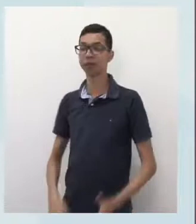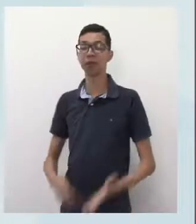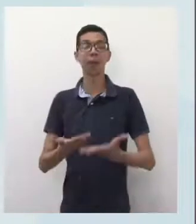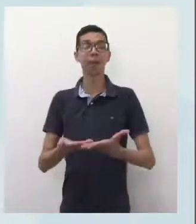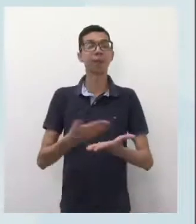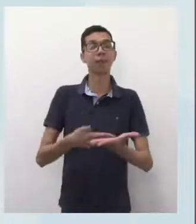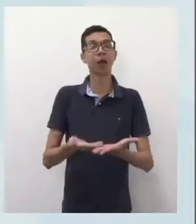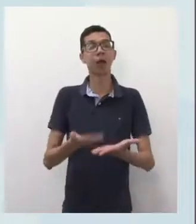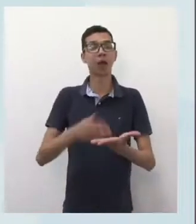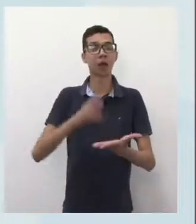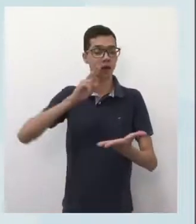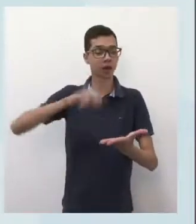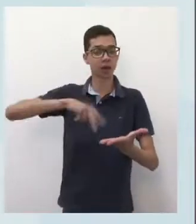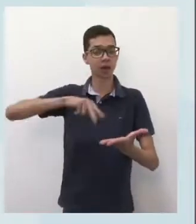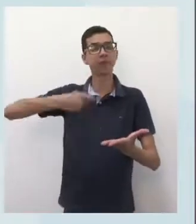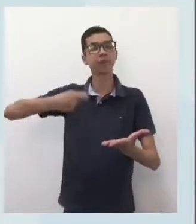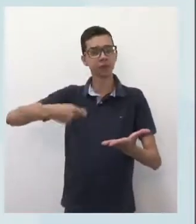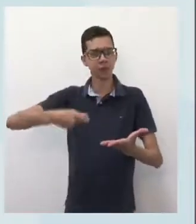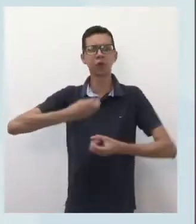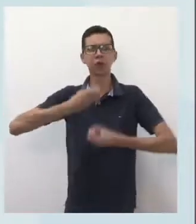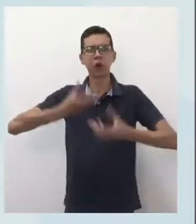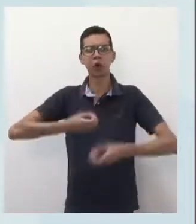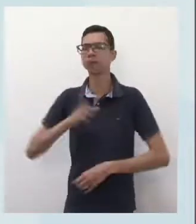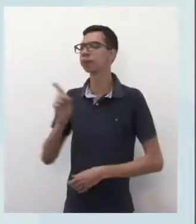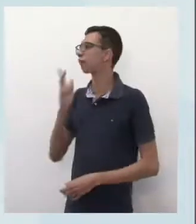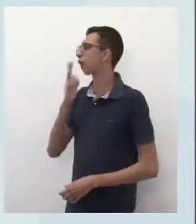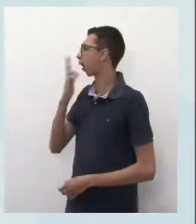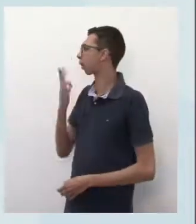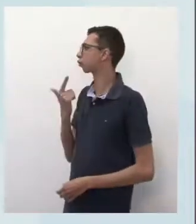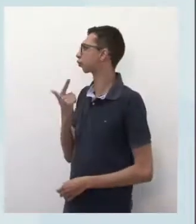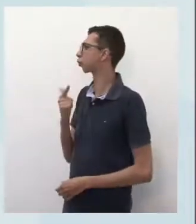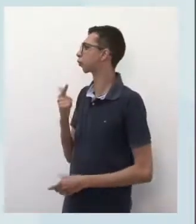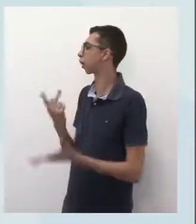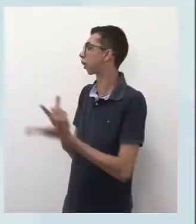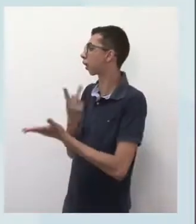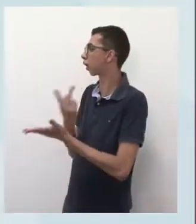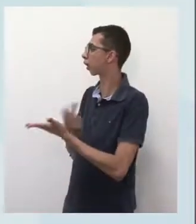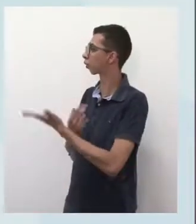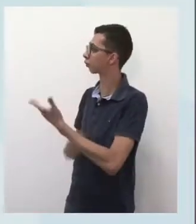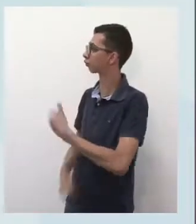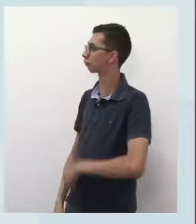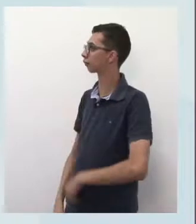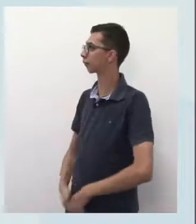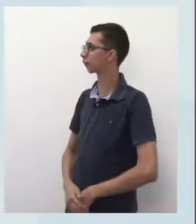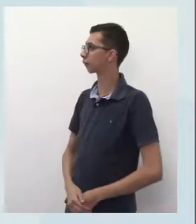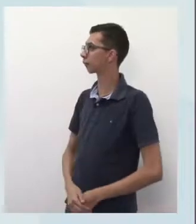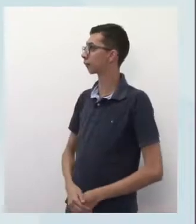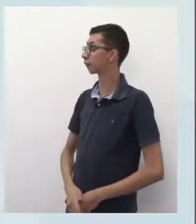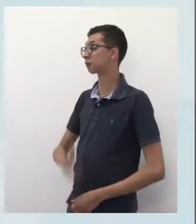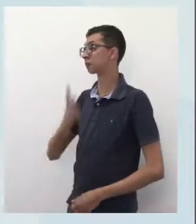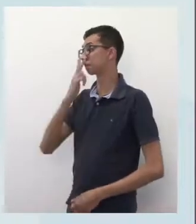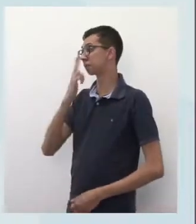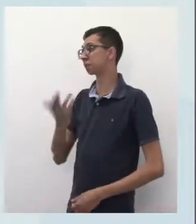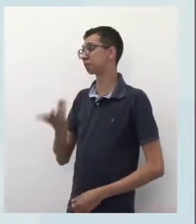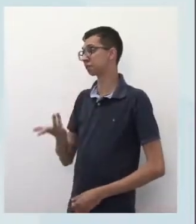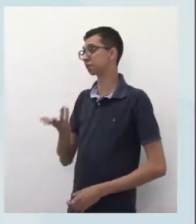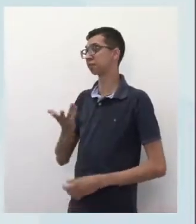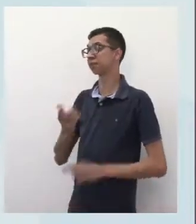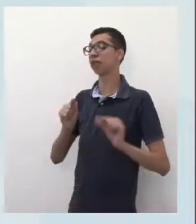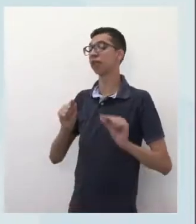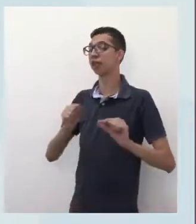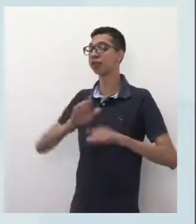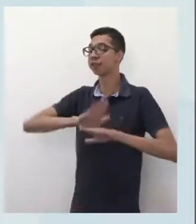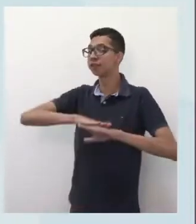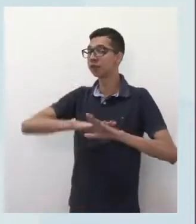né? Aí, aqui pode ter sido um erro do cara que concebeu artisticamente essa etiqueta, mas